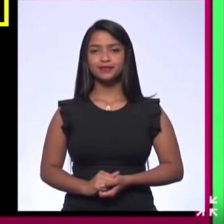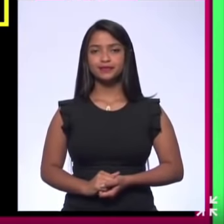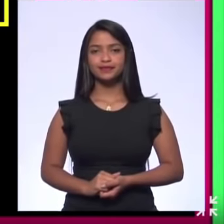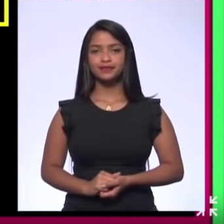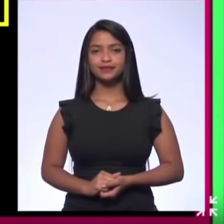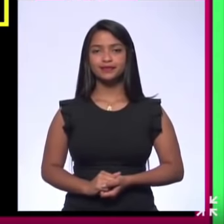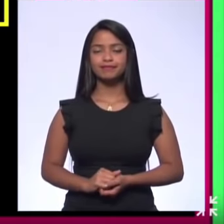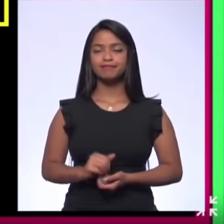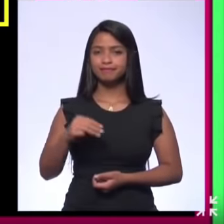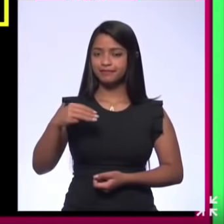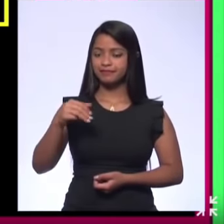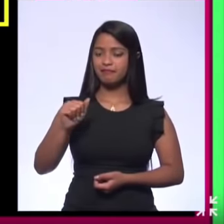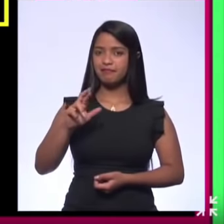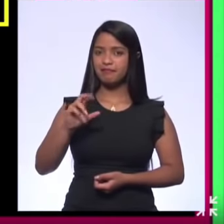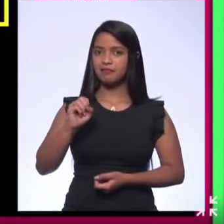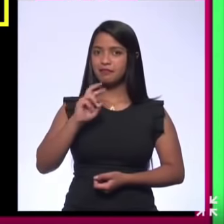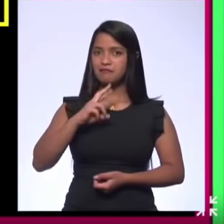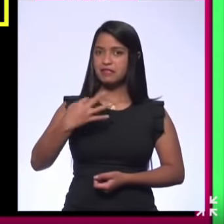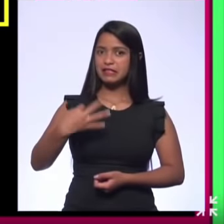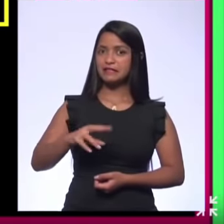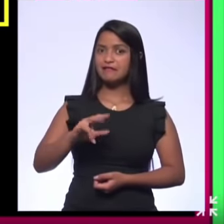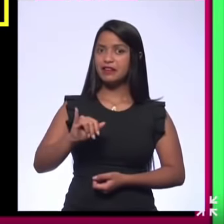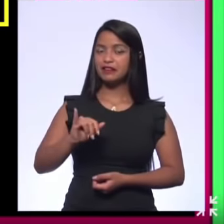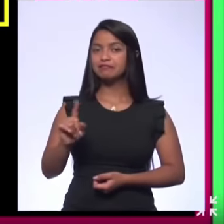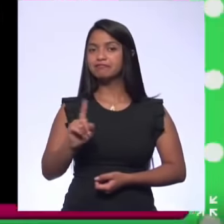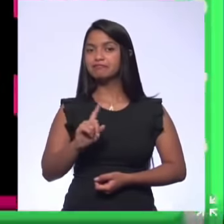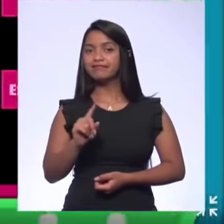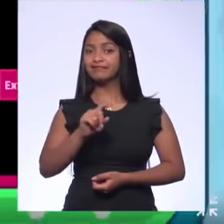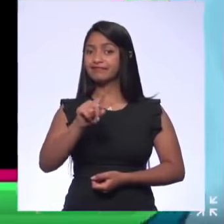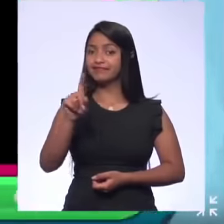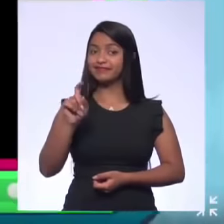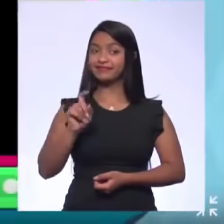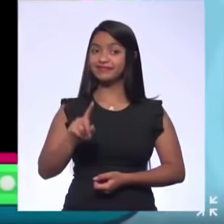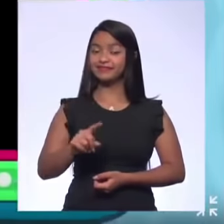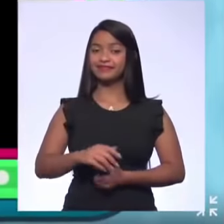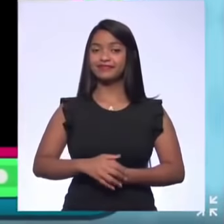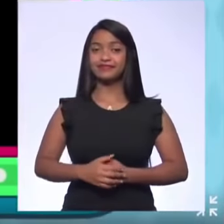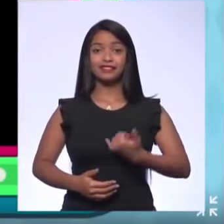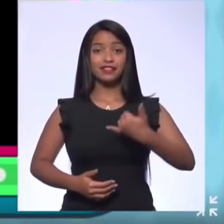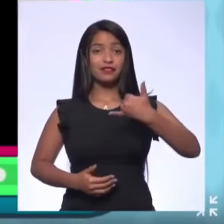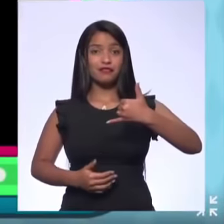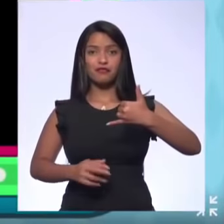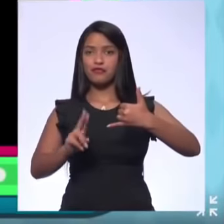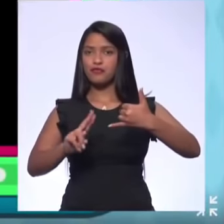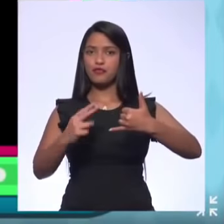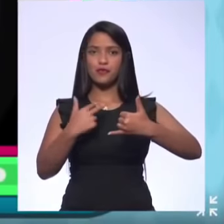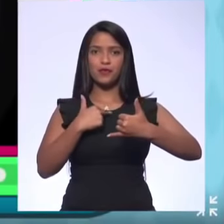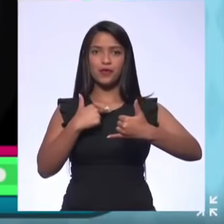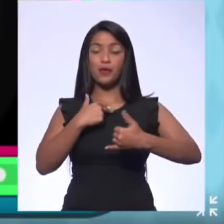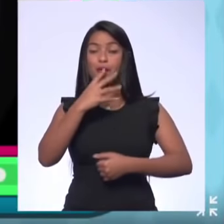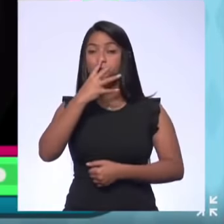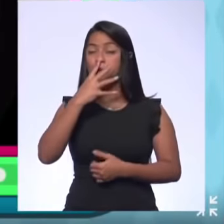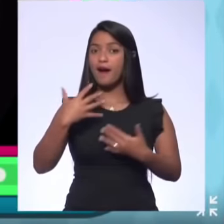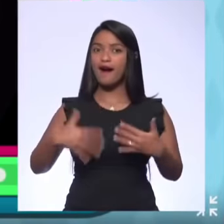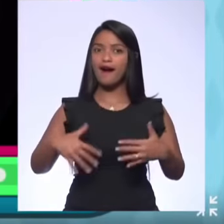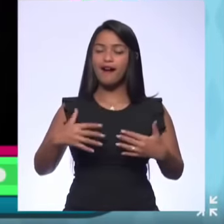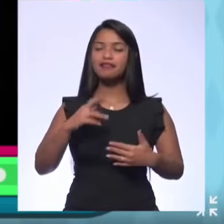Será que o Marcos vai acertar, gente? Olha, ele não pode nem usar o celular, hein? Uau, acertou todas,